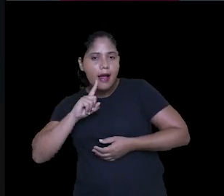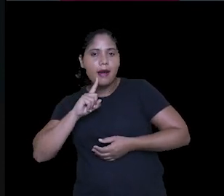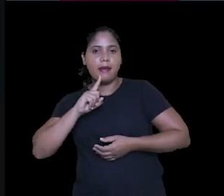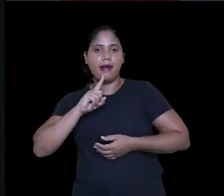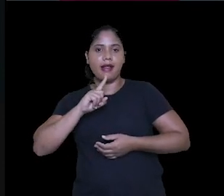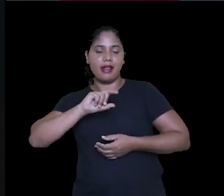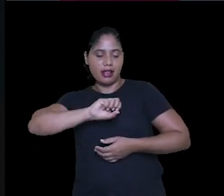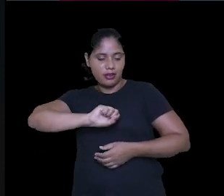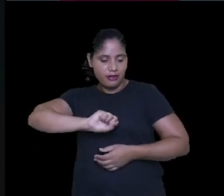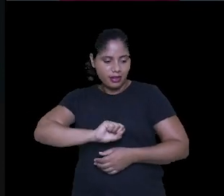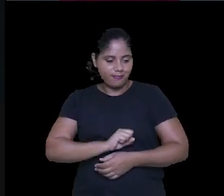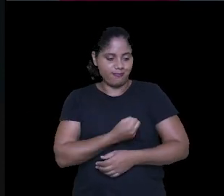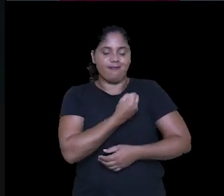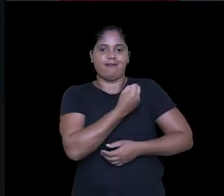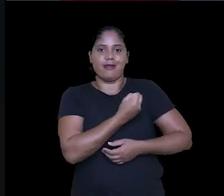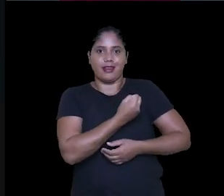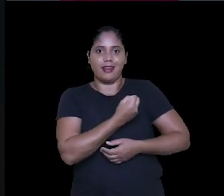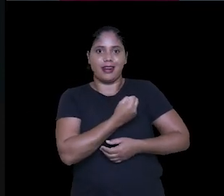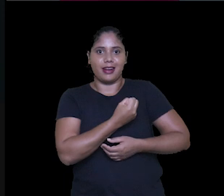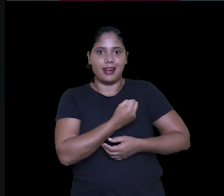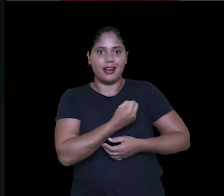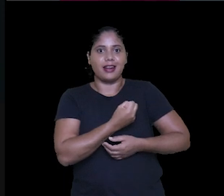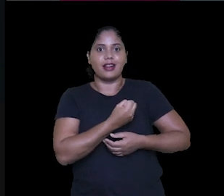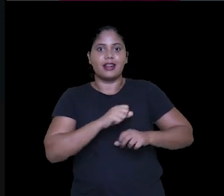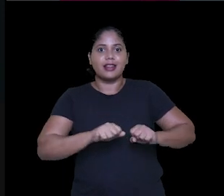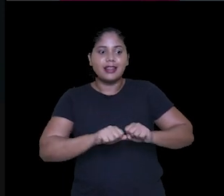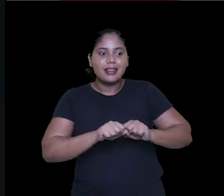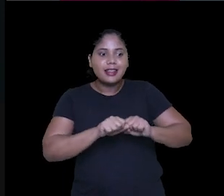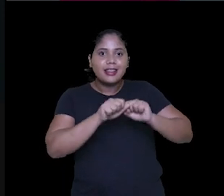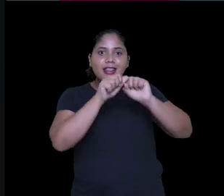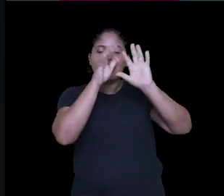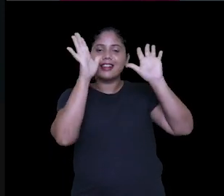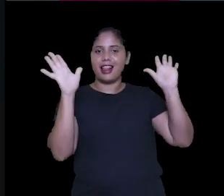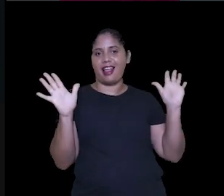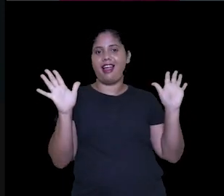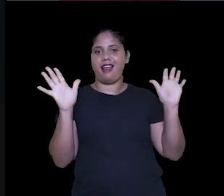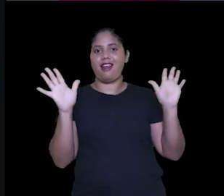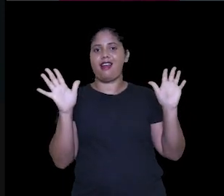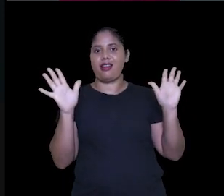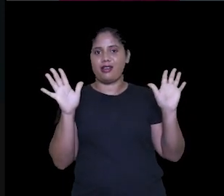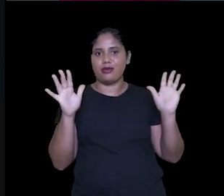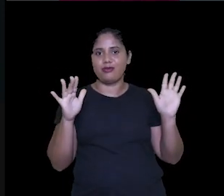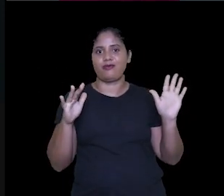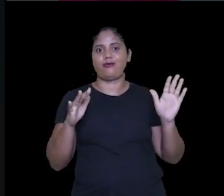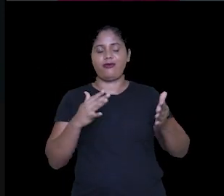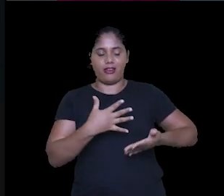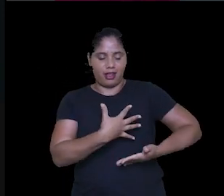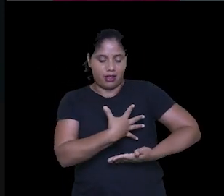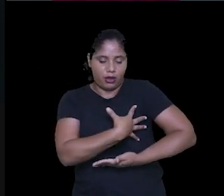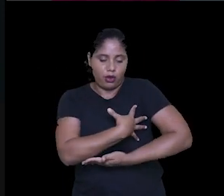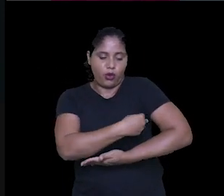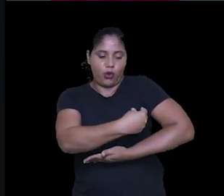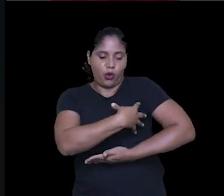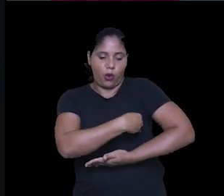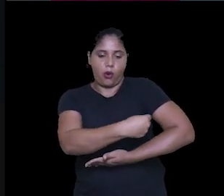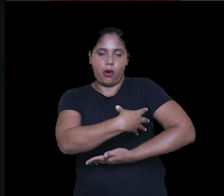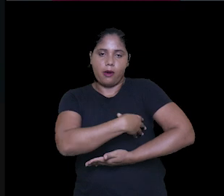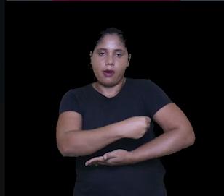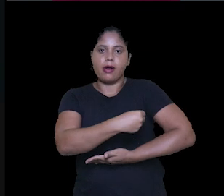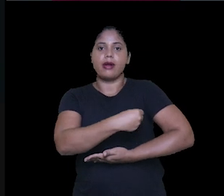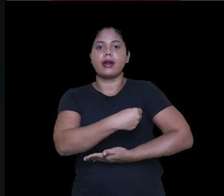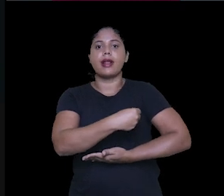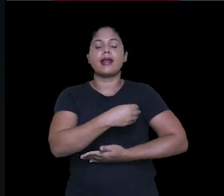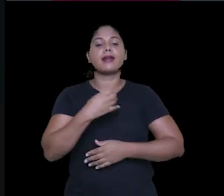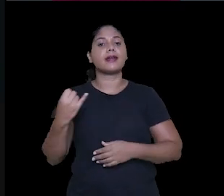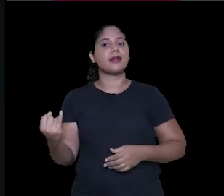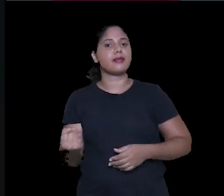do tempo, né? E esse primeiro leite, ele é conhecido como o colostro, que é fundamental